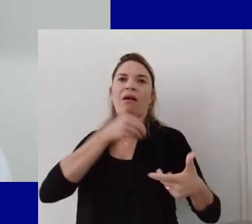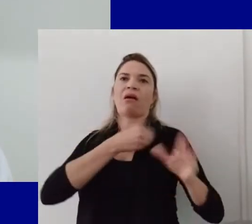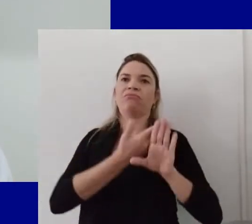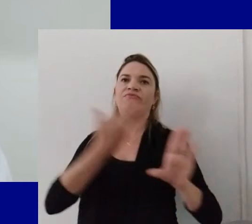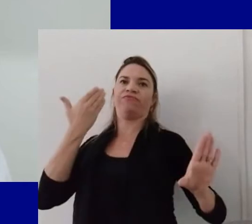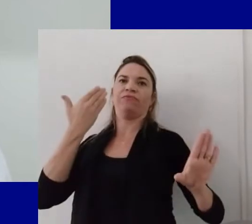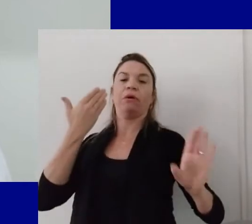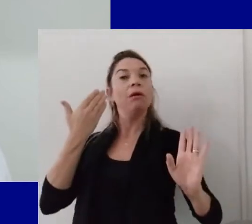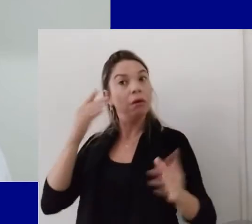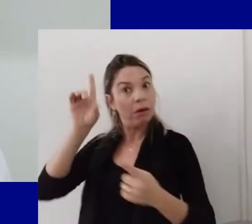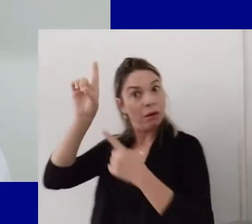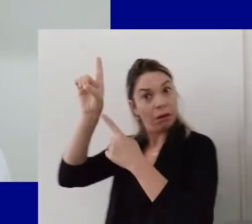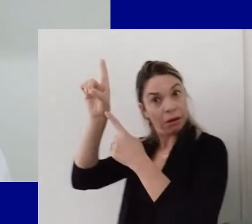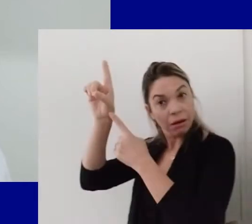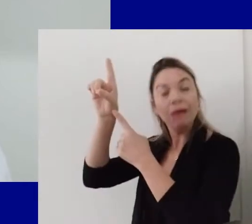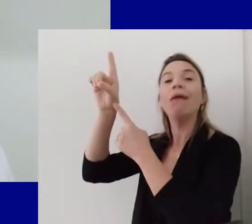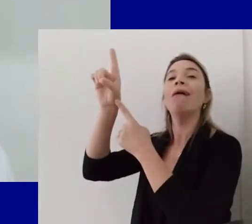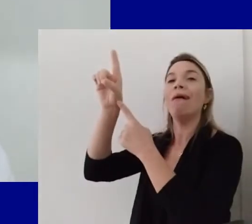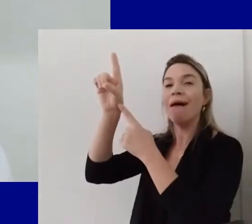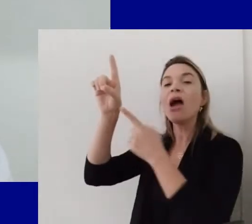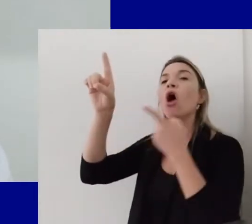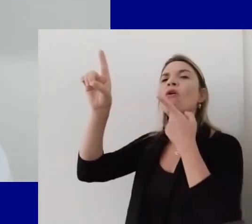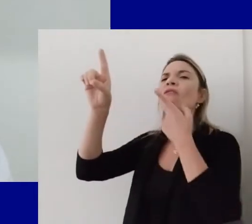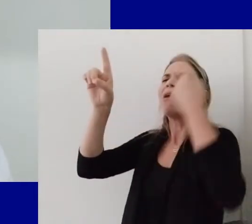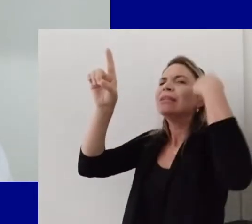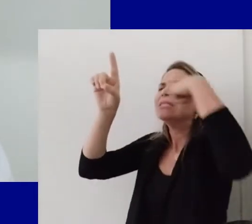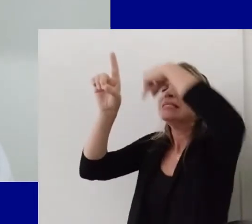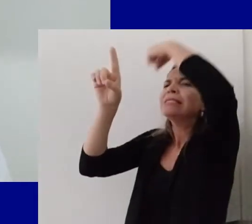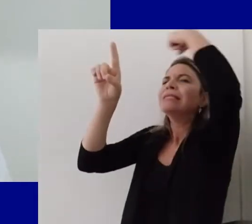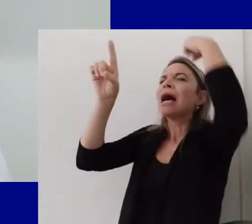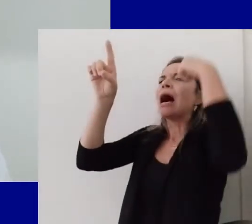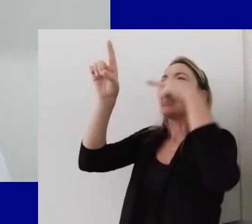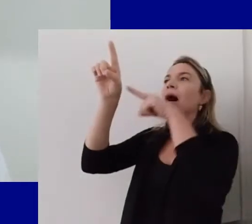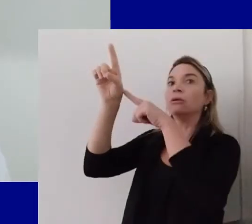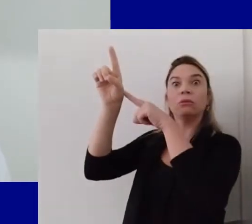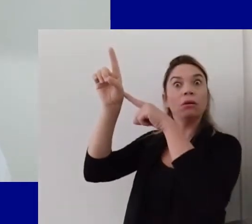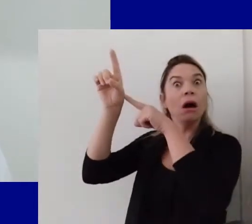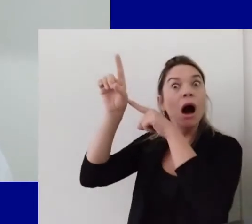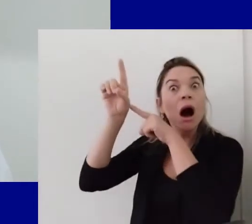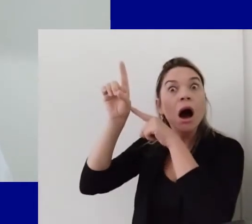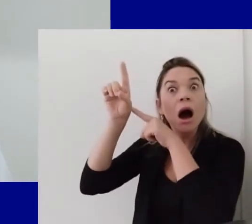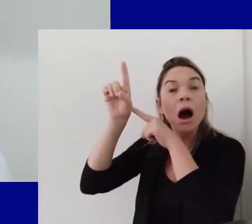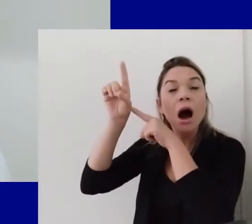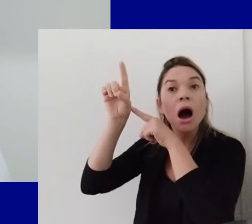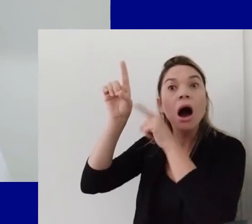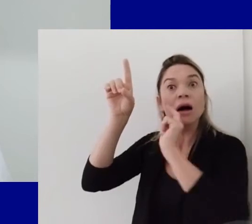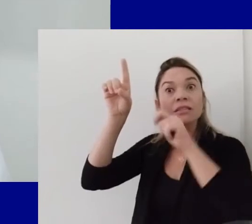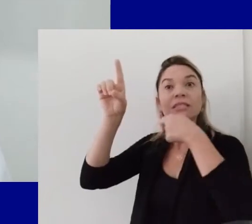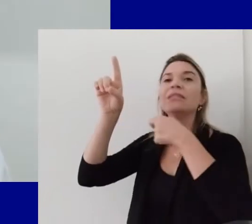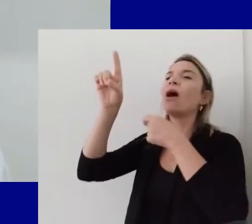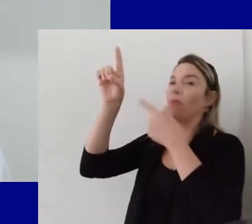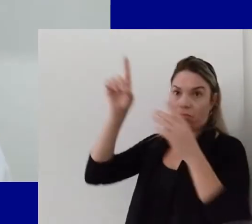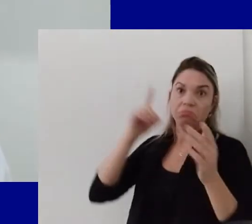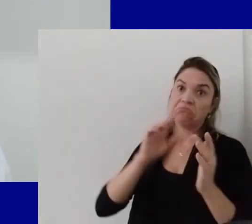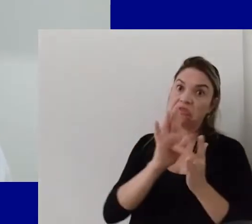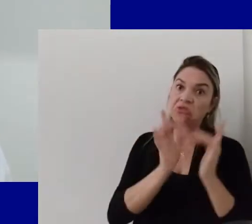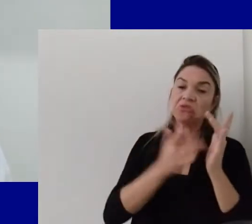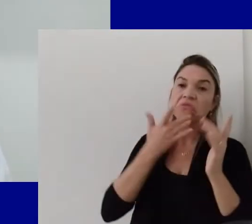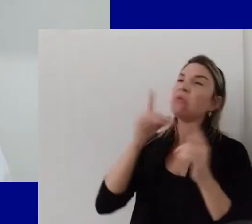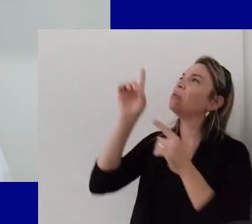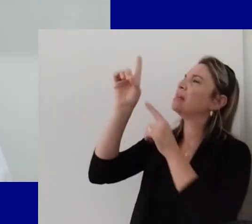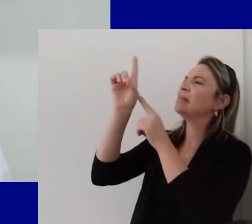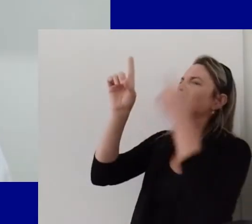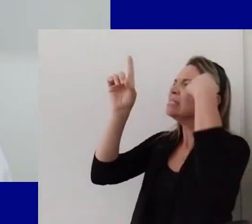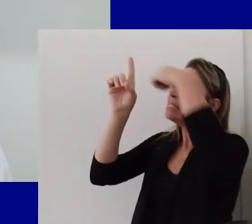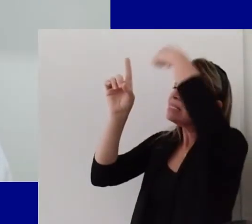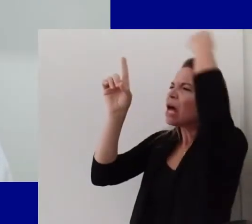nós oramos, nós estamos comunicando com essa atitude que para nós Deus ocupa o lugar